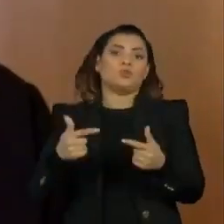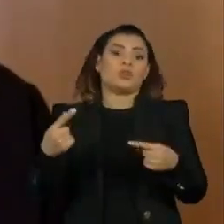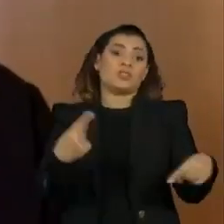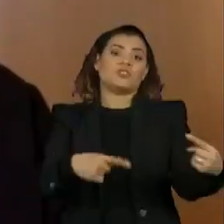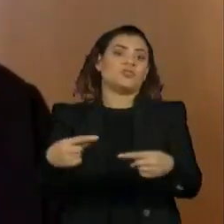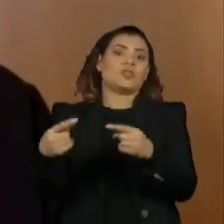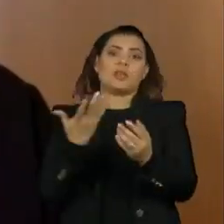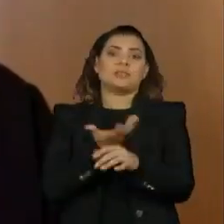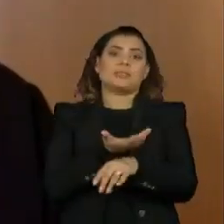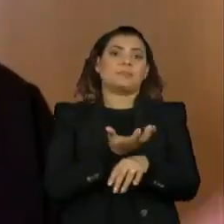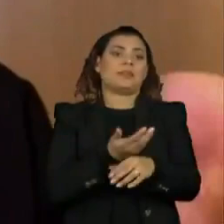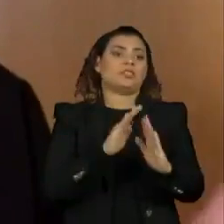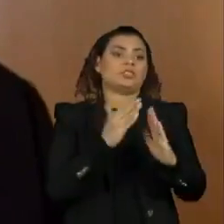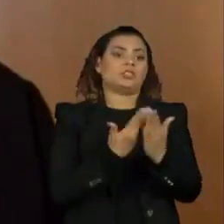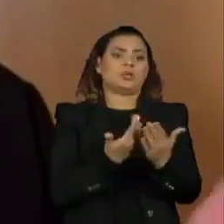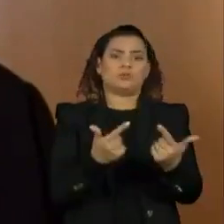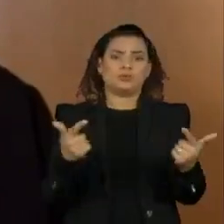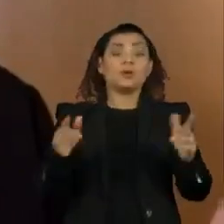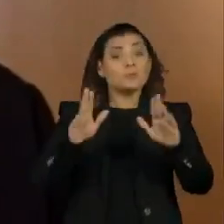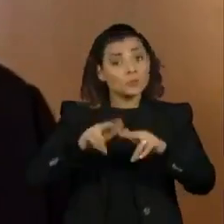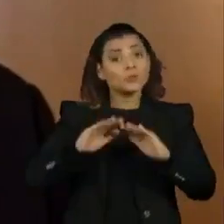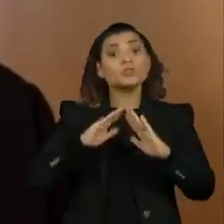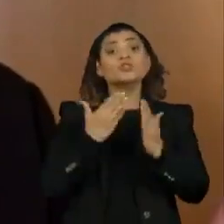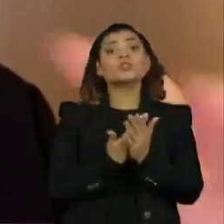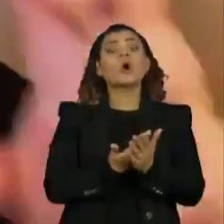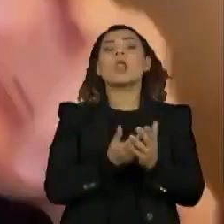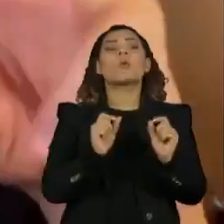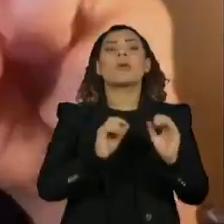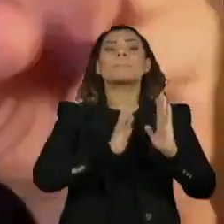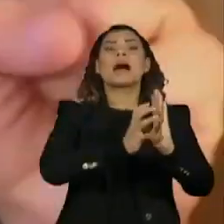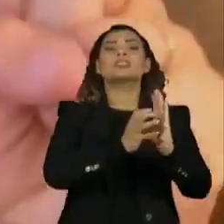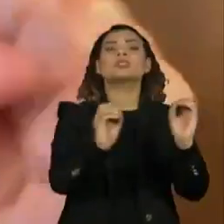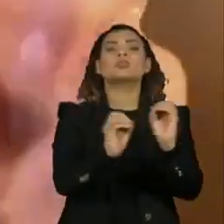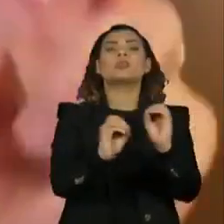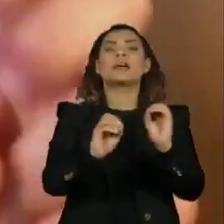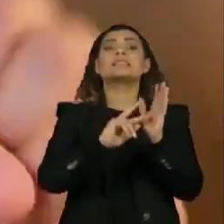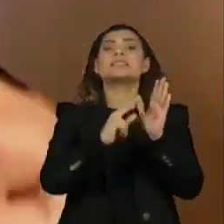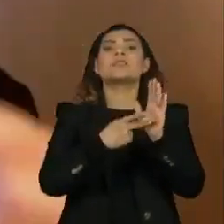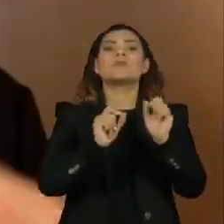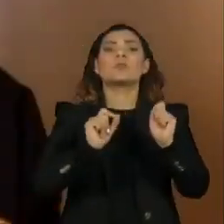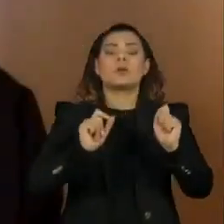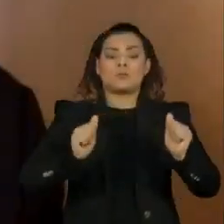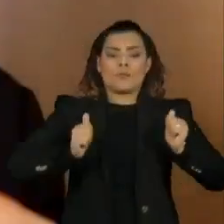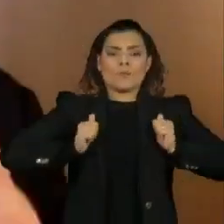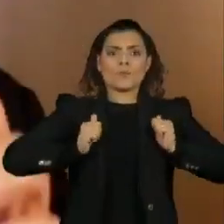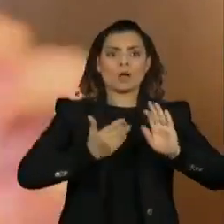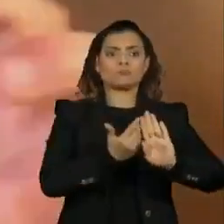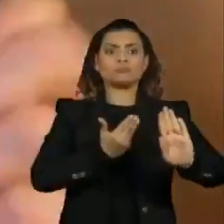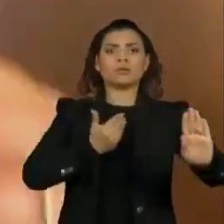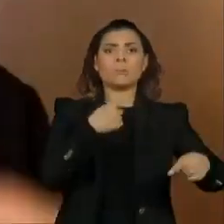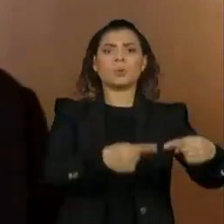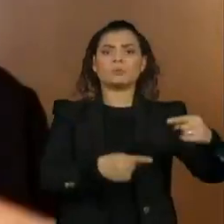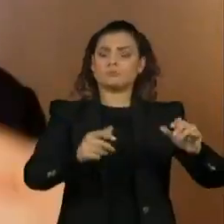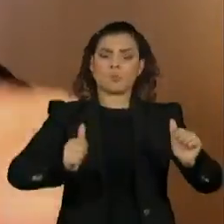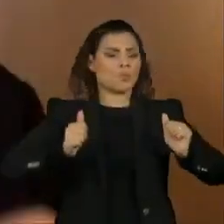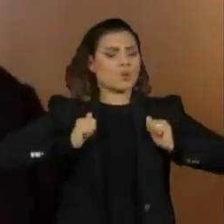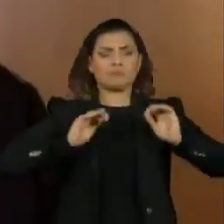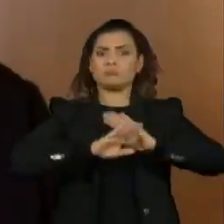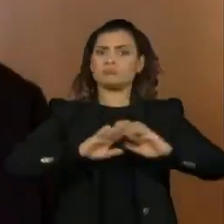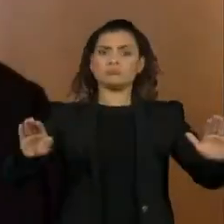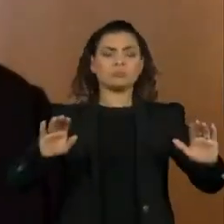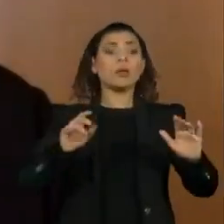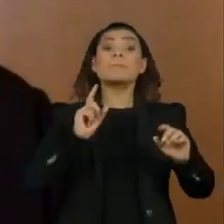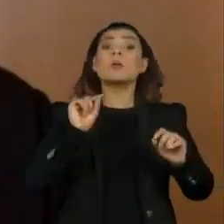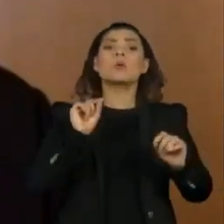didáticos e sala de aula, né? Por isso que se fala tanto de escola sem partido, engessar os professores, engessar tudo, para impor